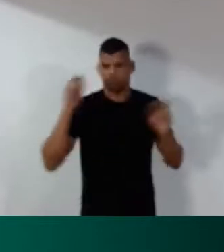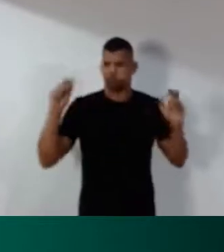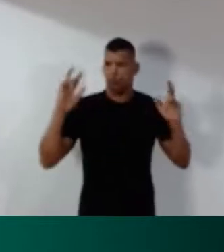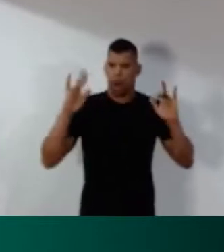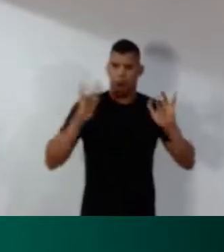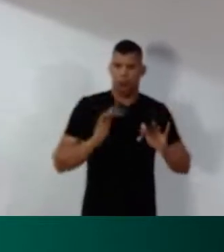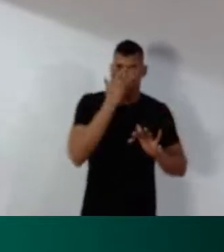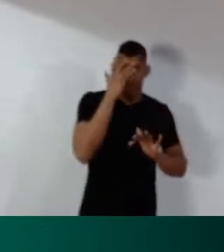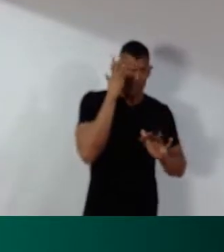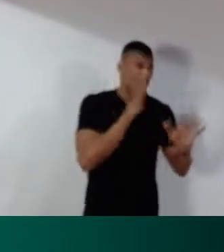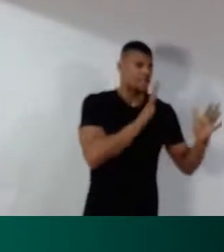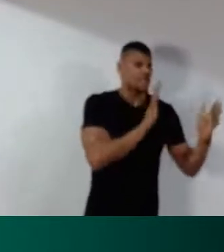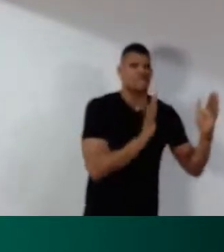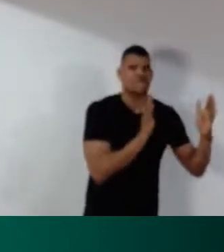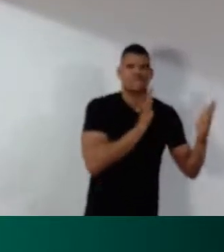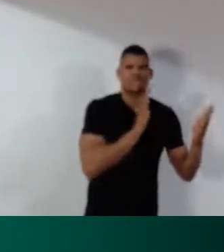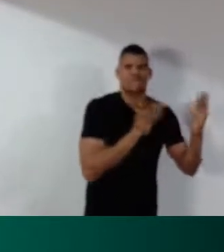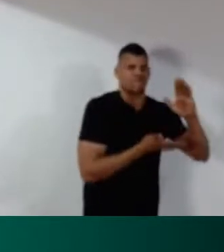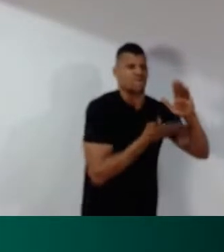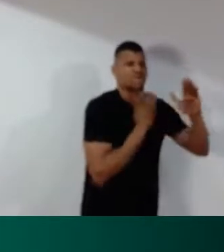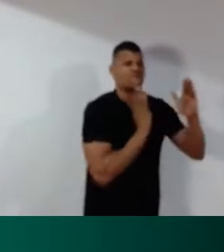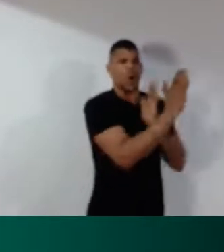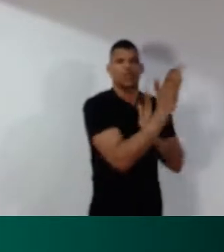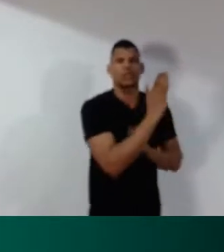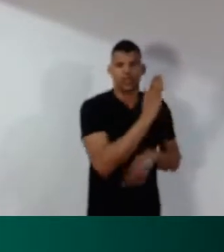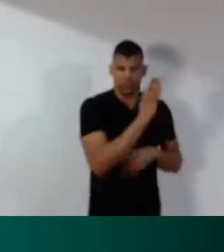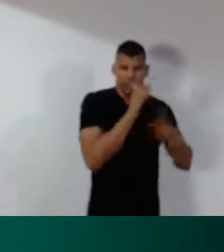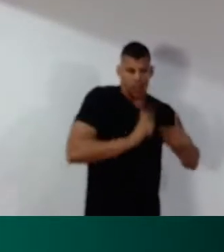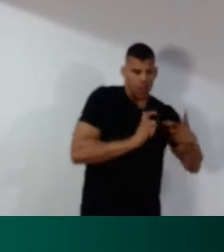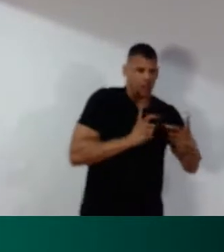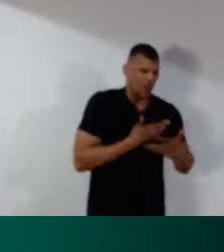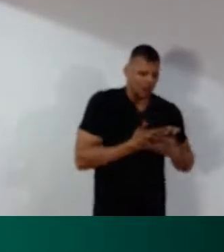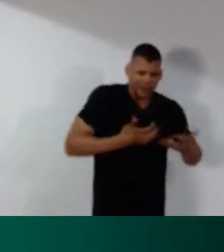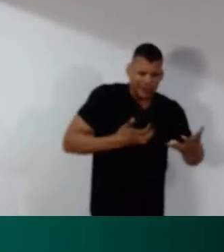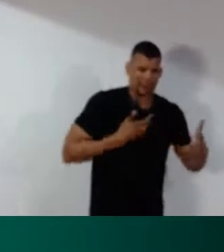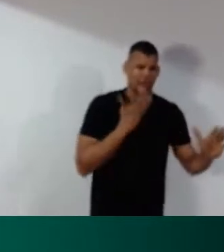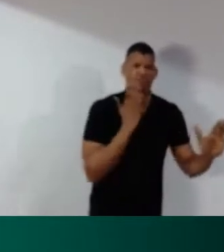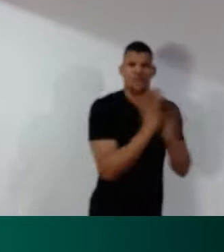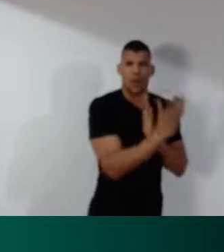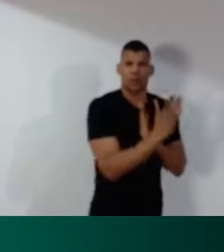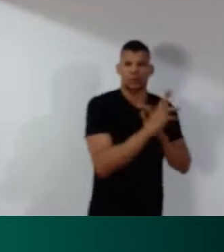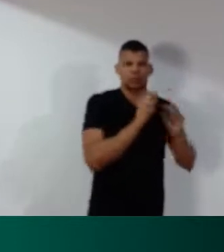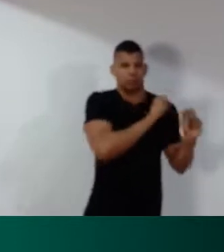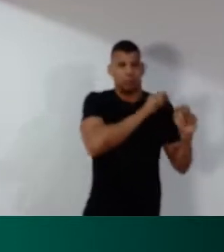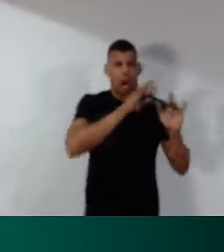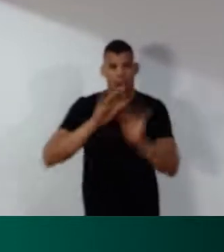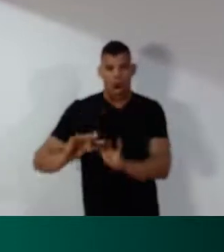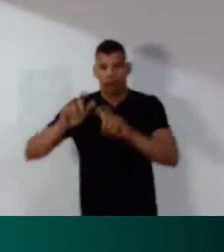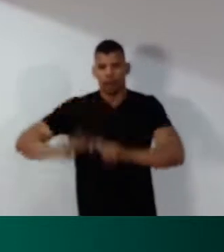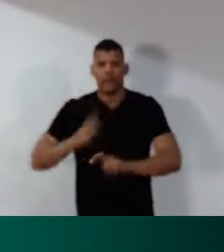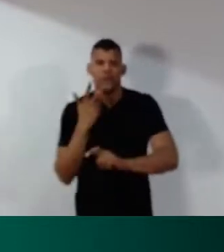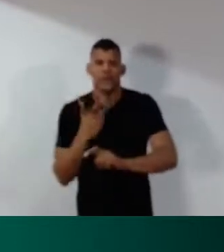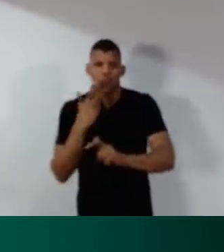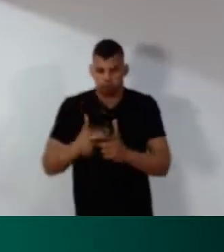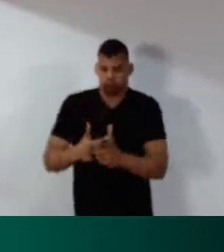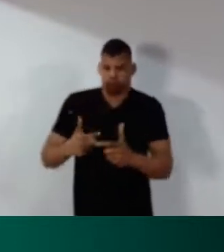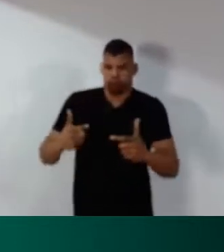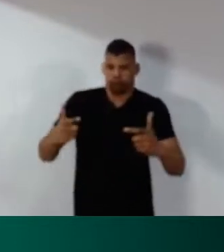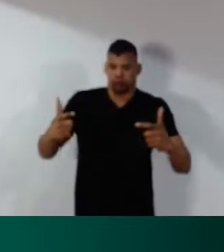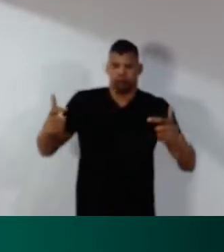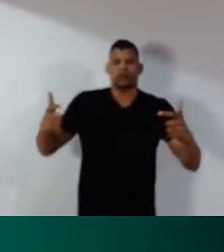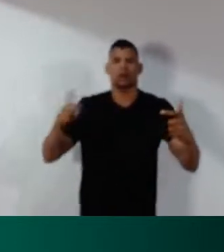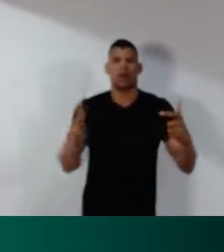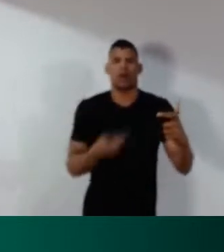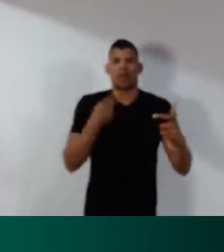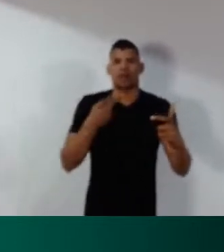de distribuição de renda que aí não precisa nem discutir mais porque ele foi apontado mas é a realidade da nossa cidade e é